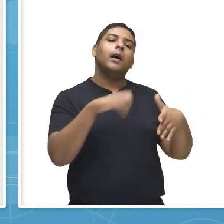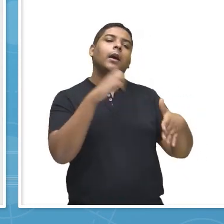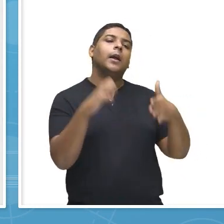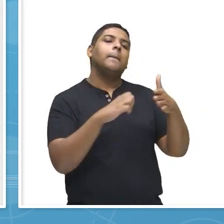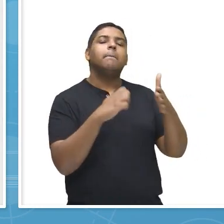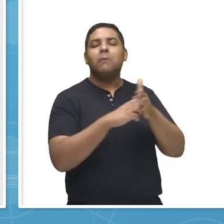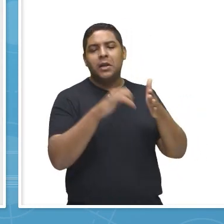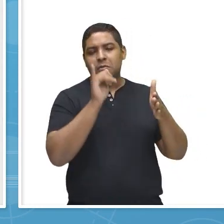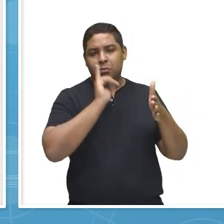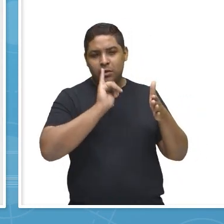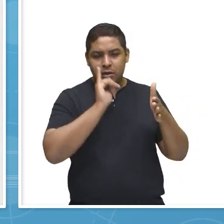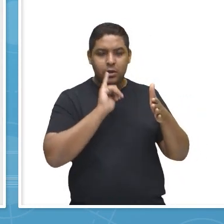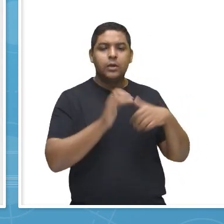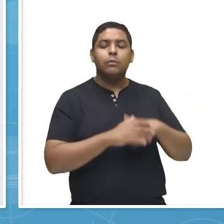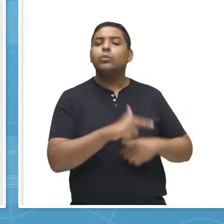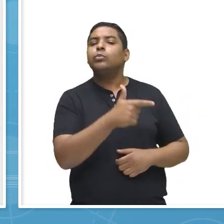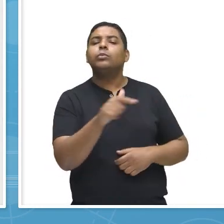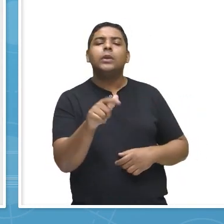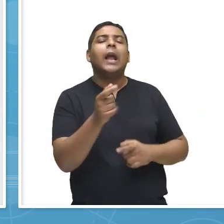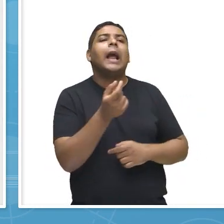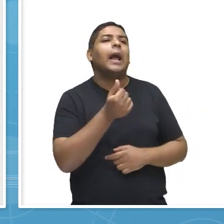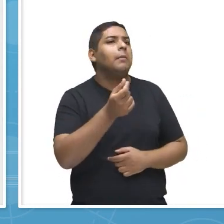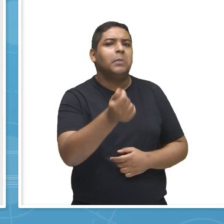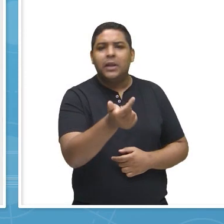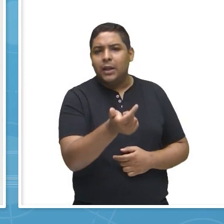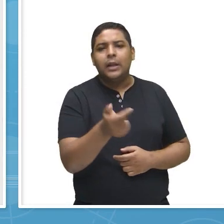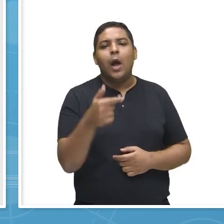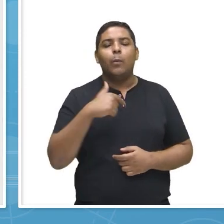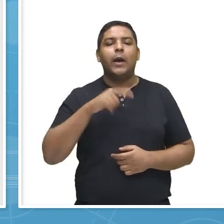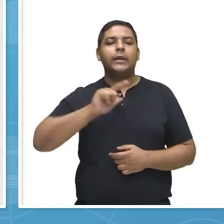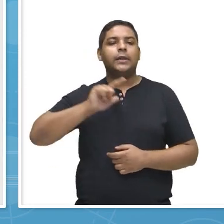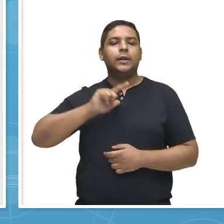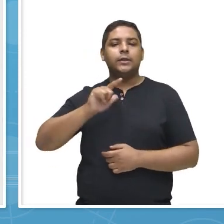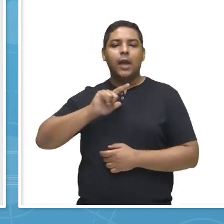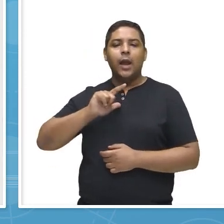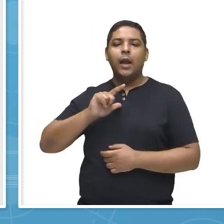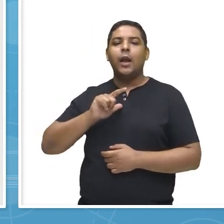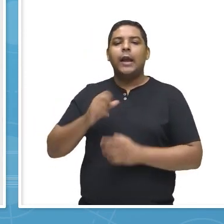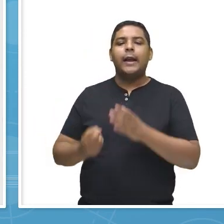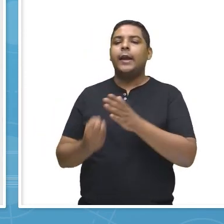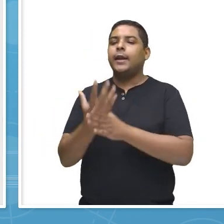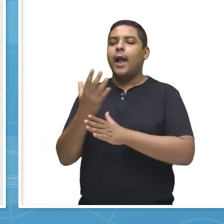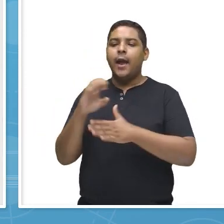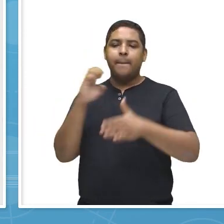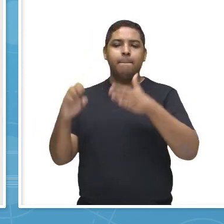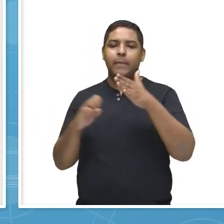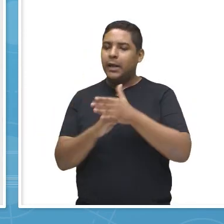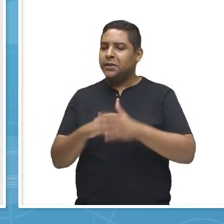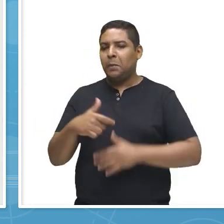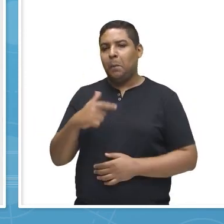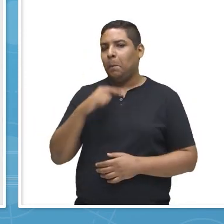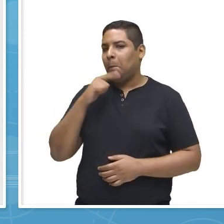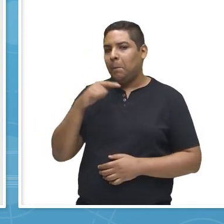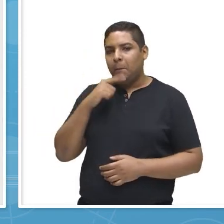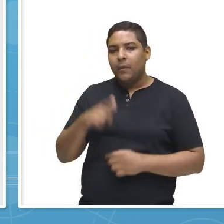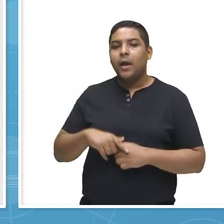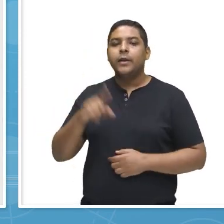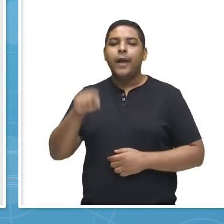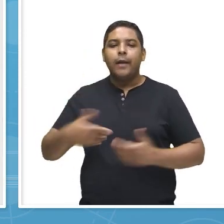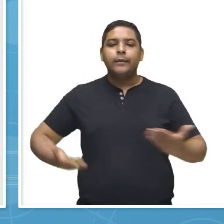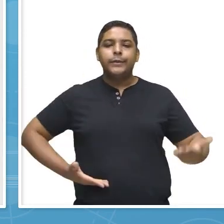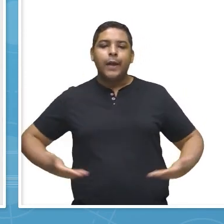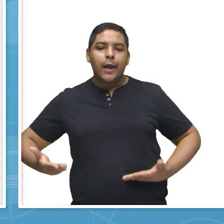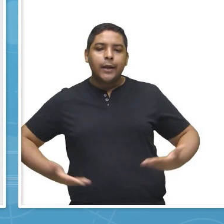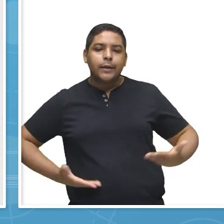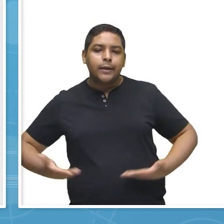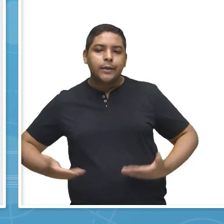dinheiro, não detém capital, tá? E aí a gente tem como exemplo a diarista, um pedreiro, um padeiro,